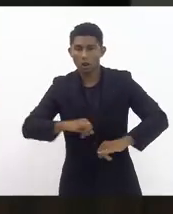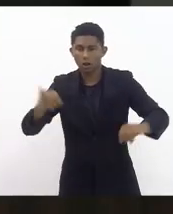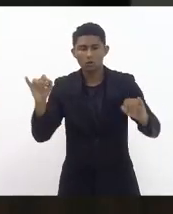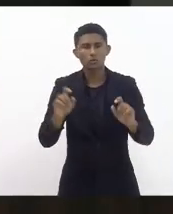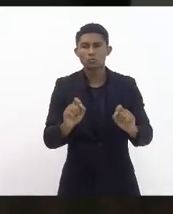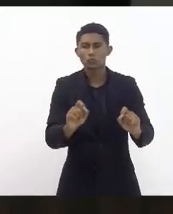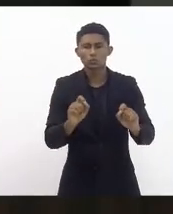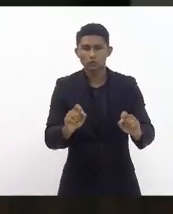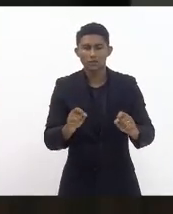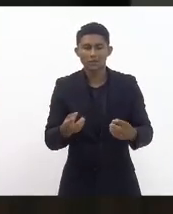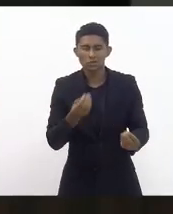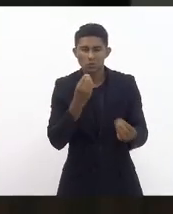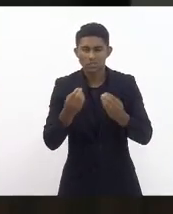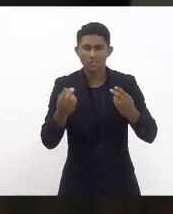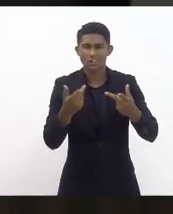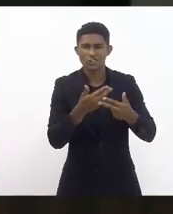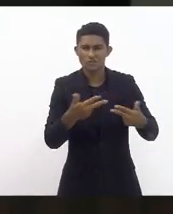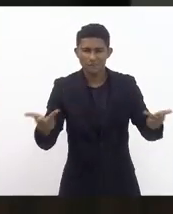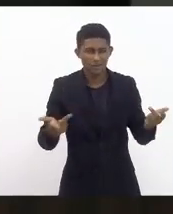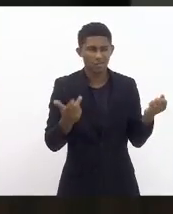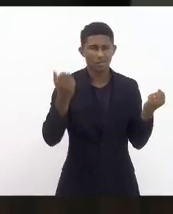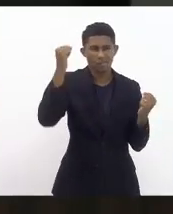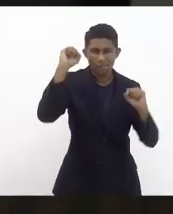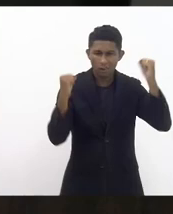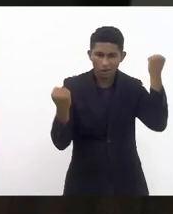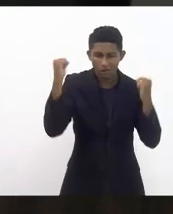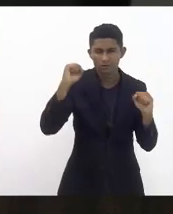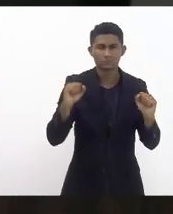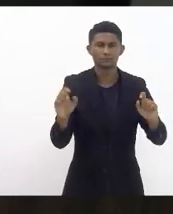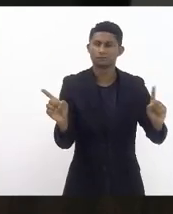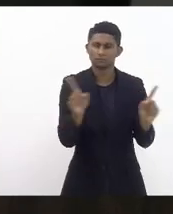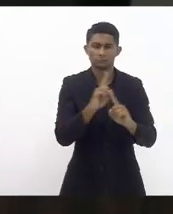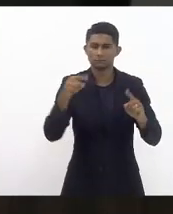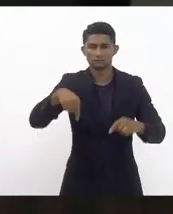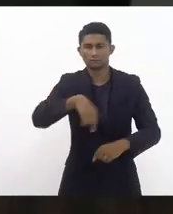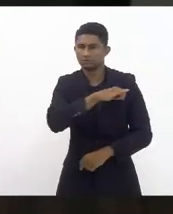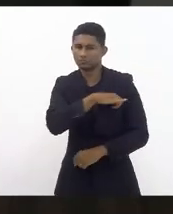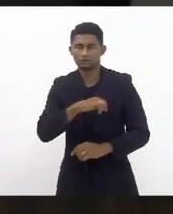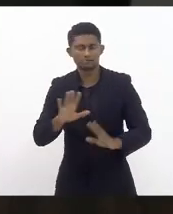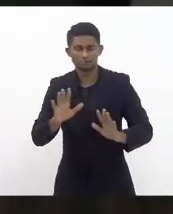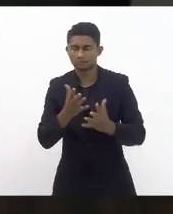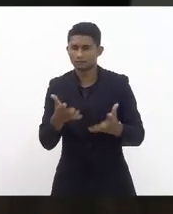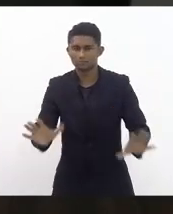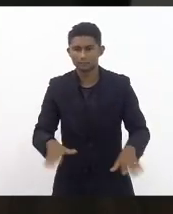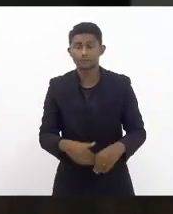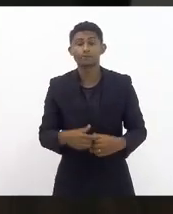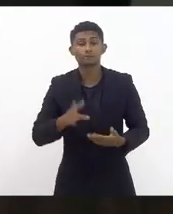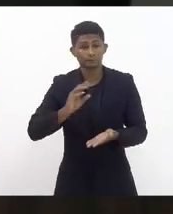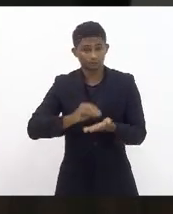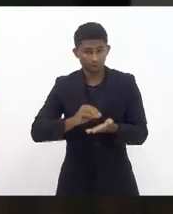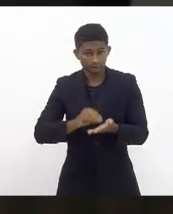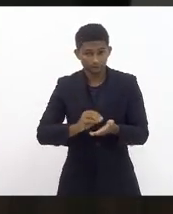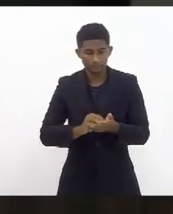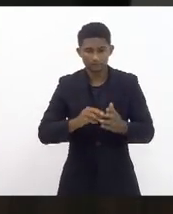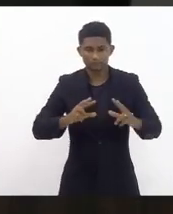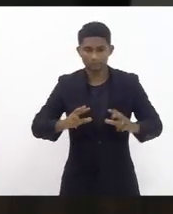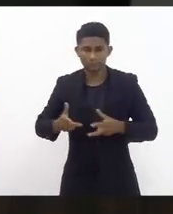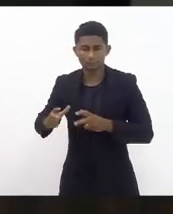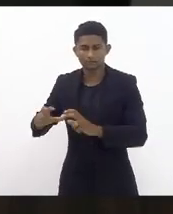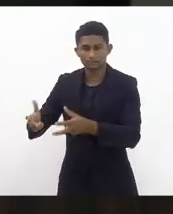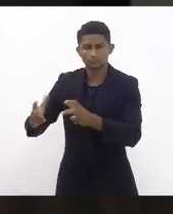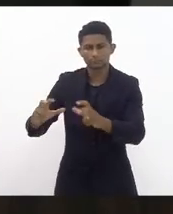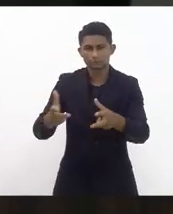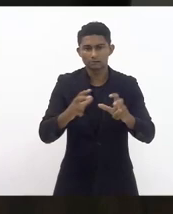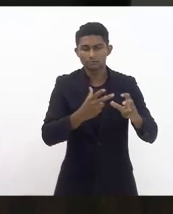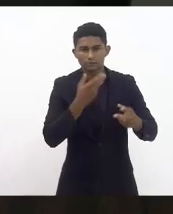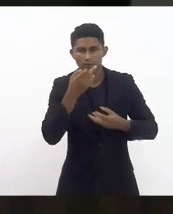processados e ultraprocessados no Estado do Rio de Janeiro. Pendendo de pareceres das comissões de Constituição e Justiça, de Educação, de Segurança Alimentar,